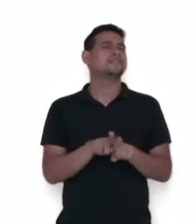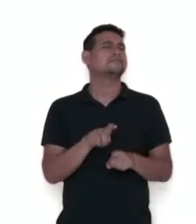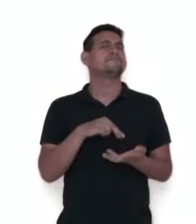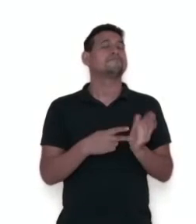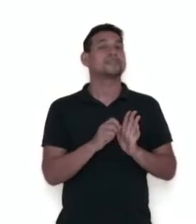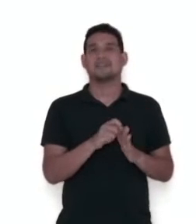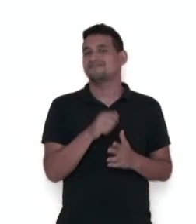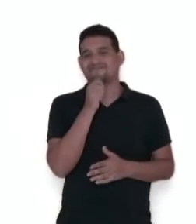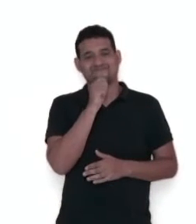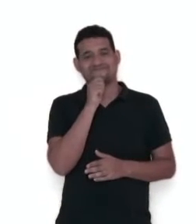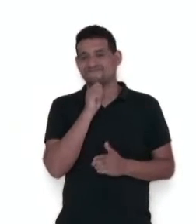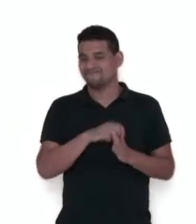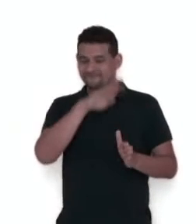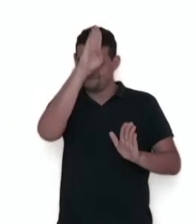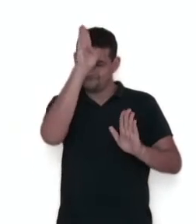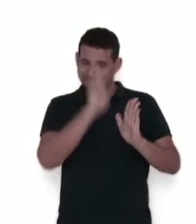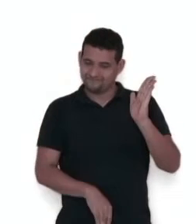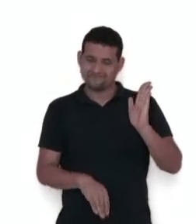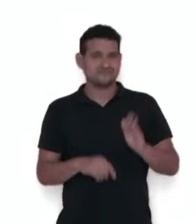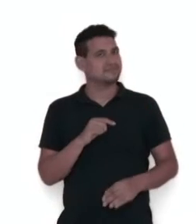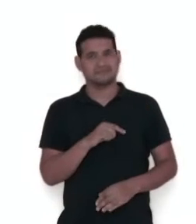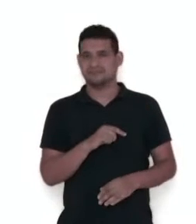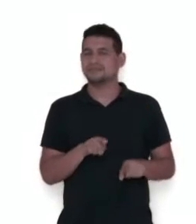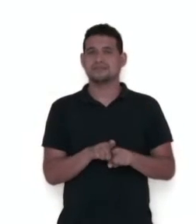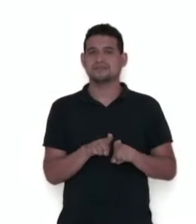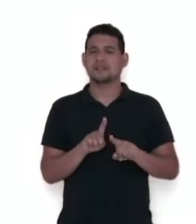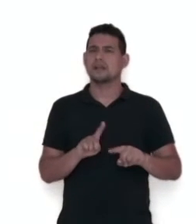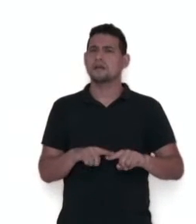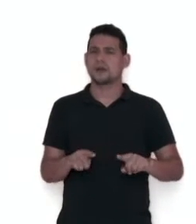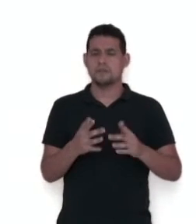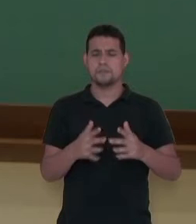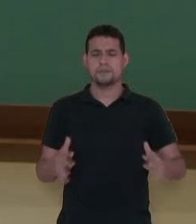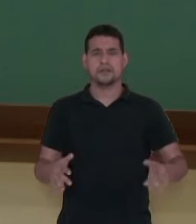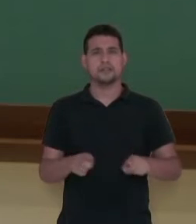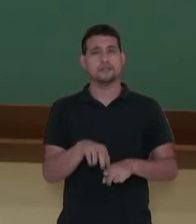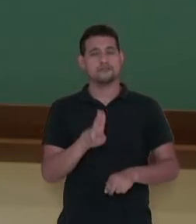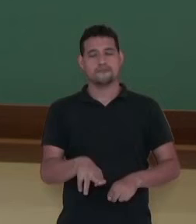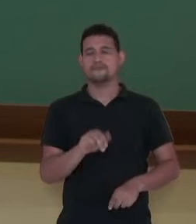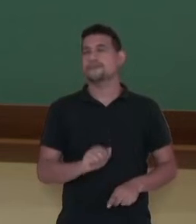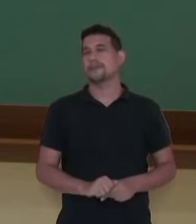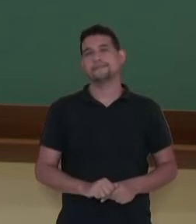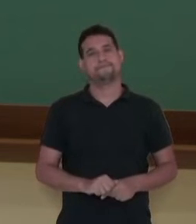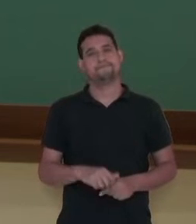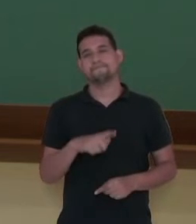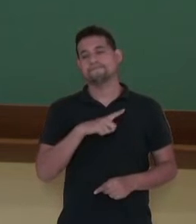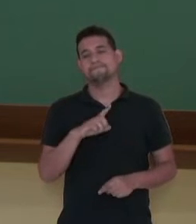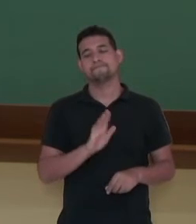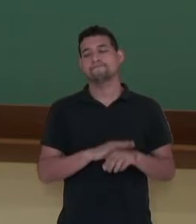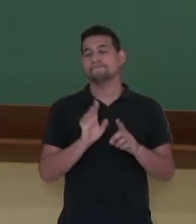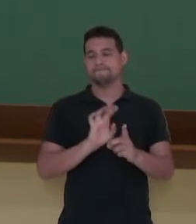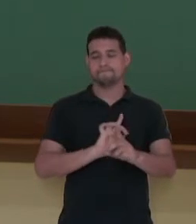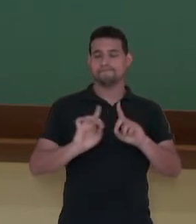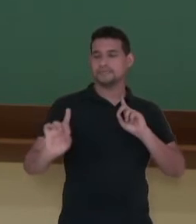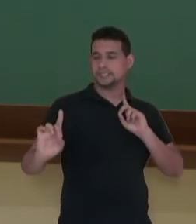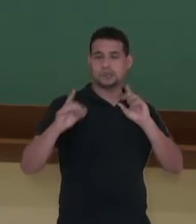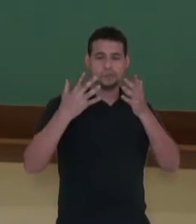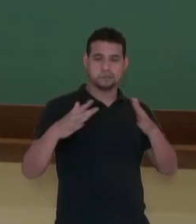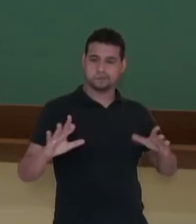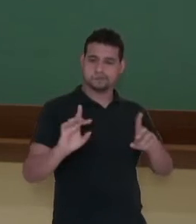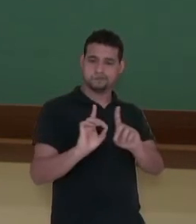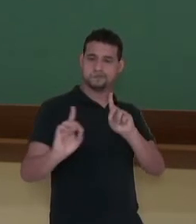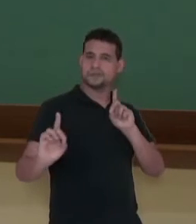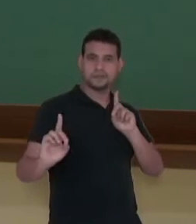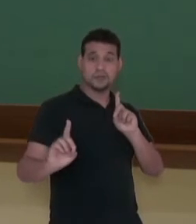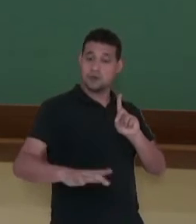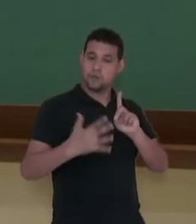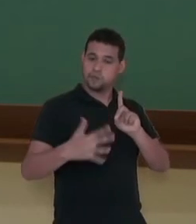pero ninguém conseguiu tirá-la dali, e del mar nunca jamás la separaram. Então vocês observaram